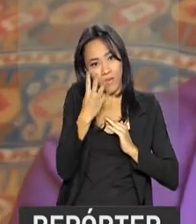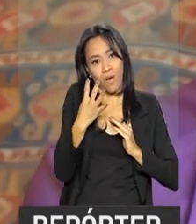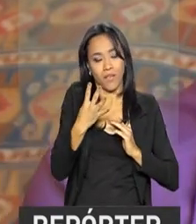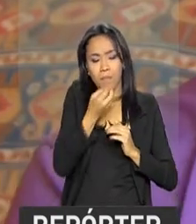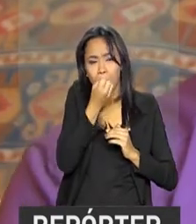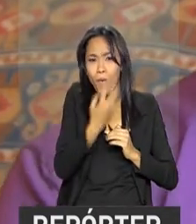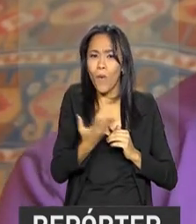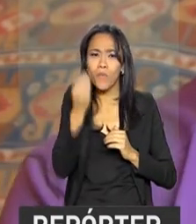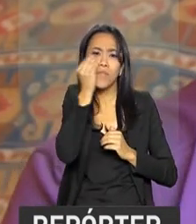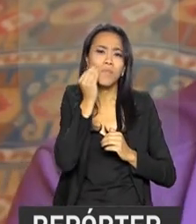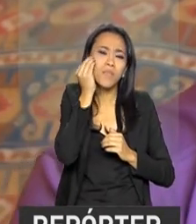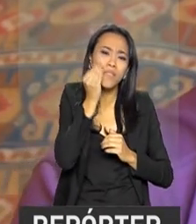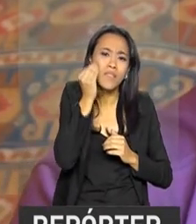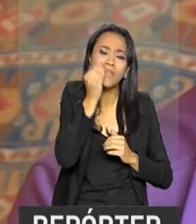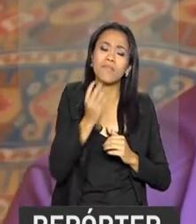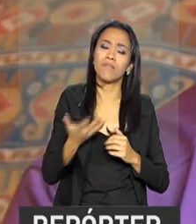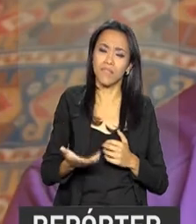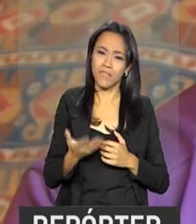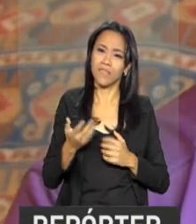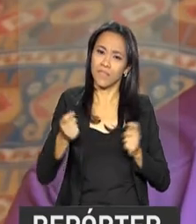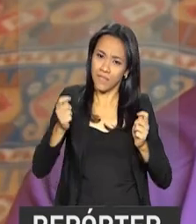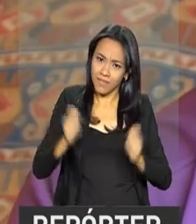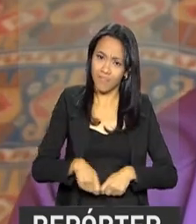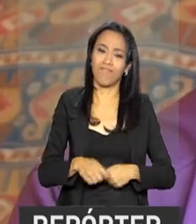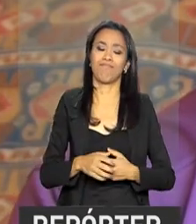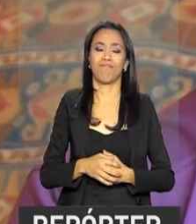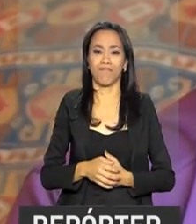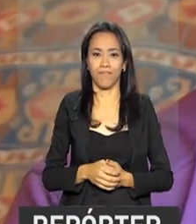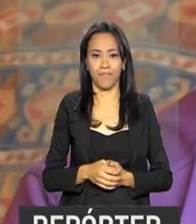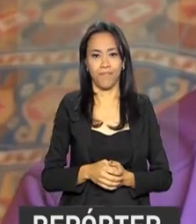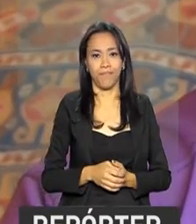boas, né? É uma experiência que vale por uma vida.